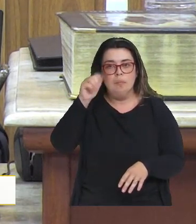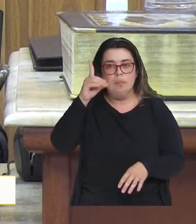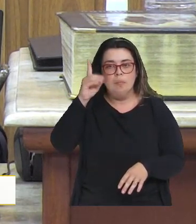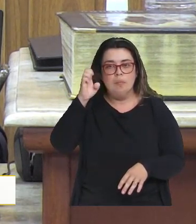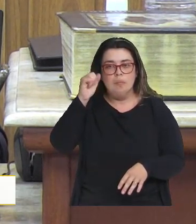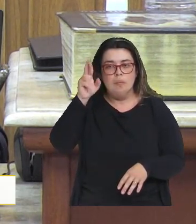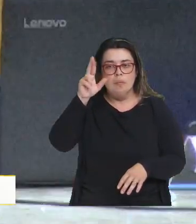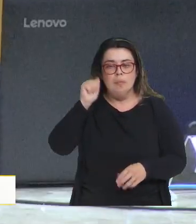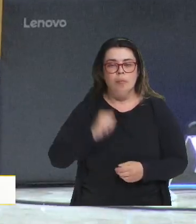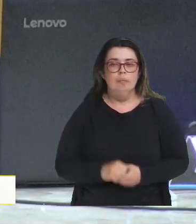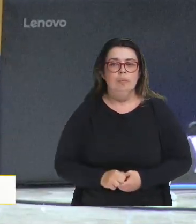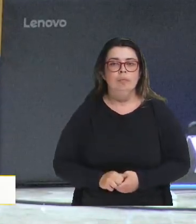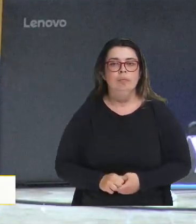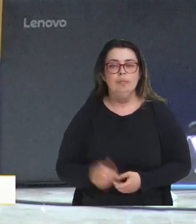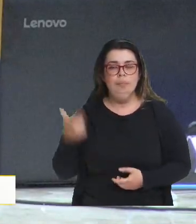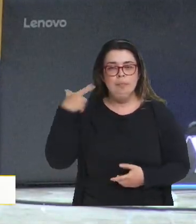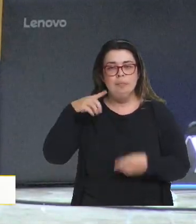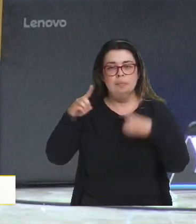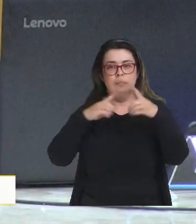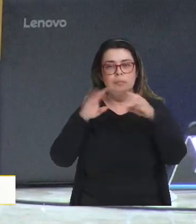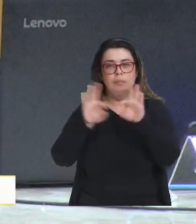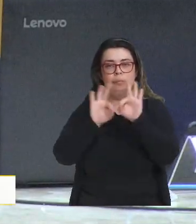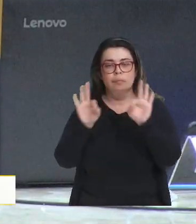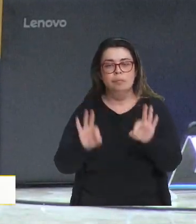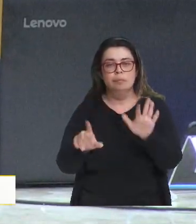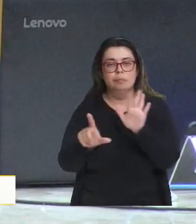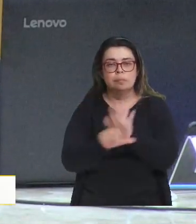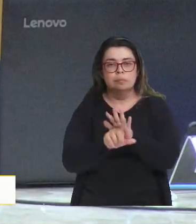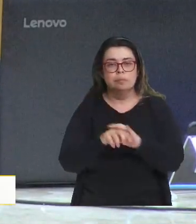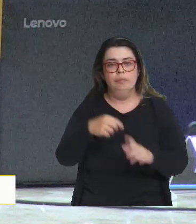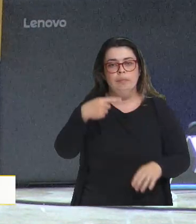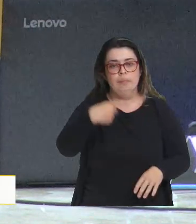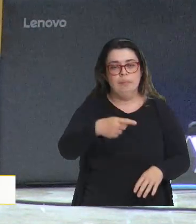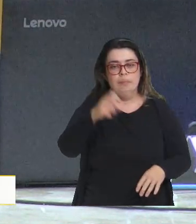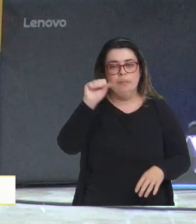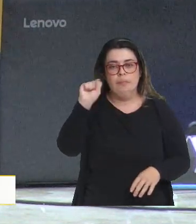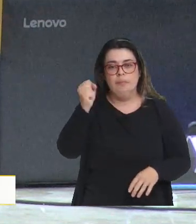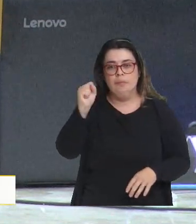Continua em discussão o projeto de lei número